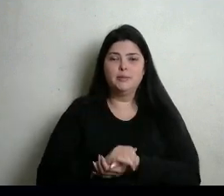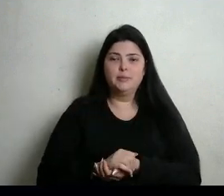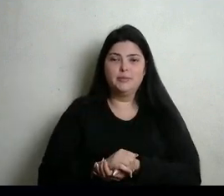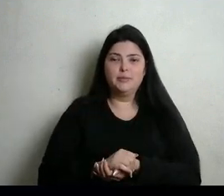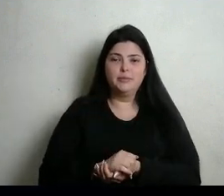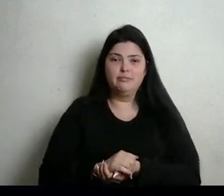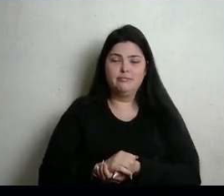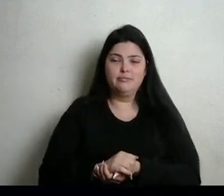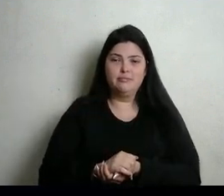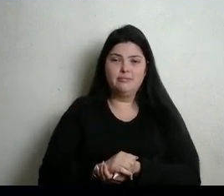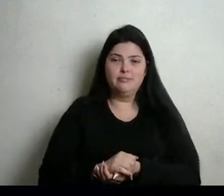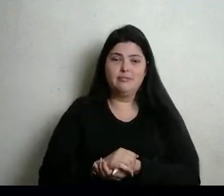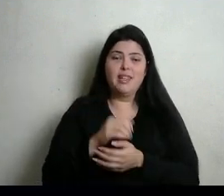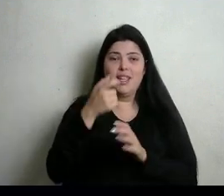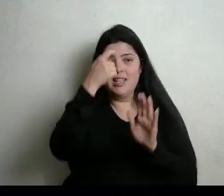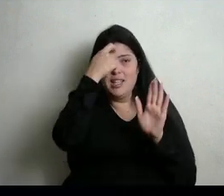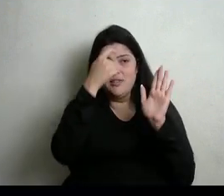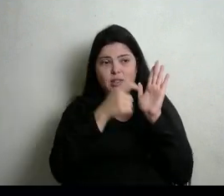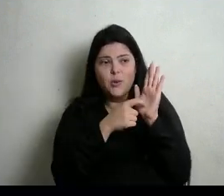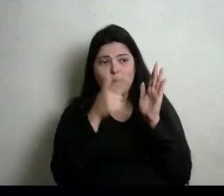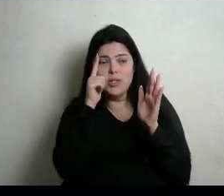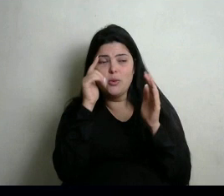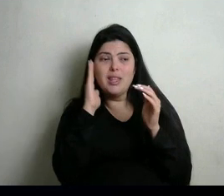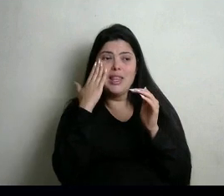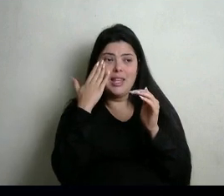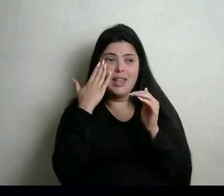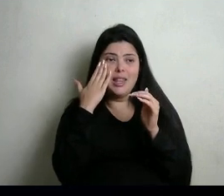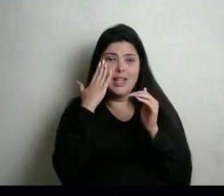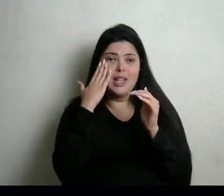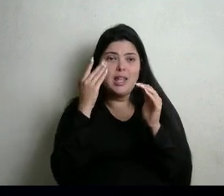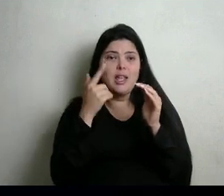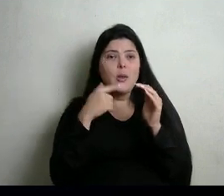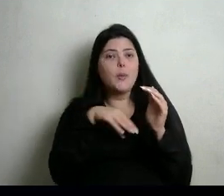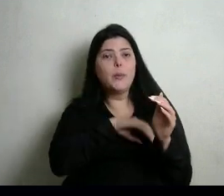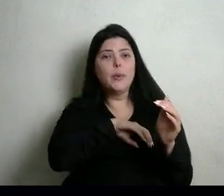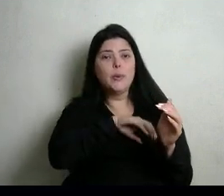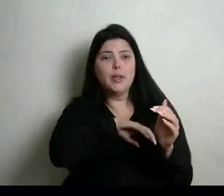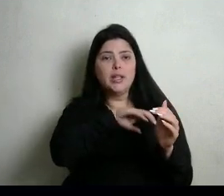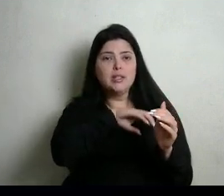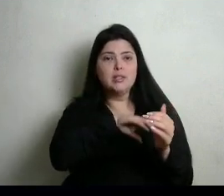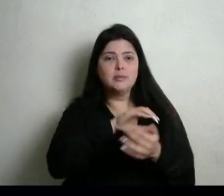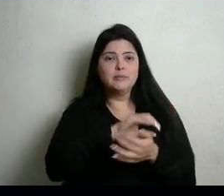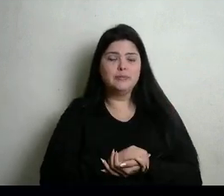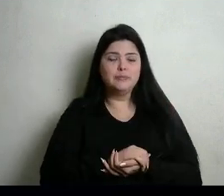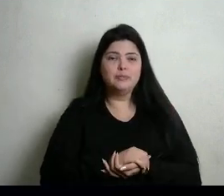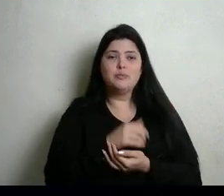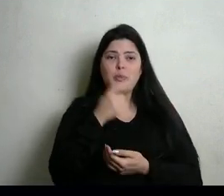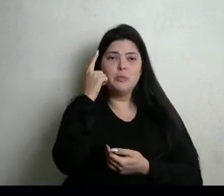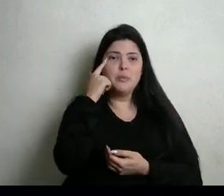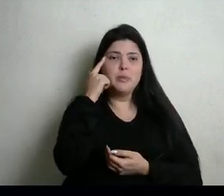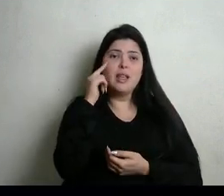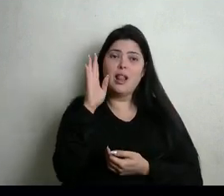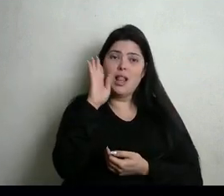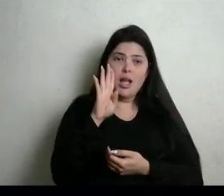a IA ela conseguiu entender a língua portuguesa, o que eu achei legal.